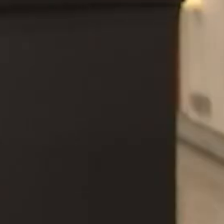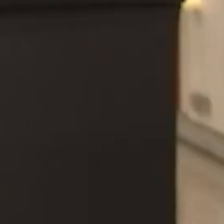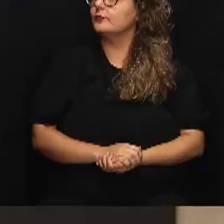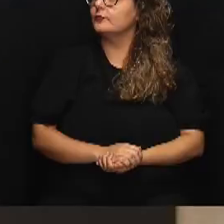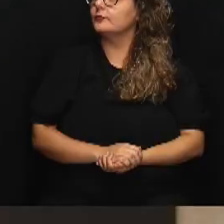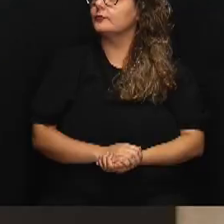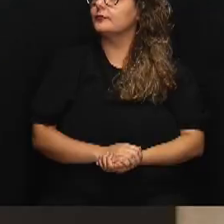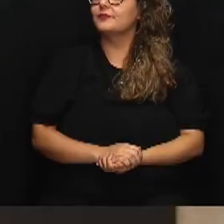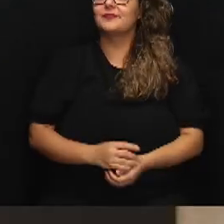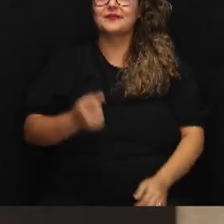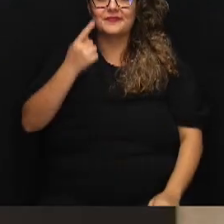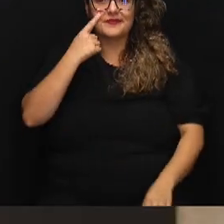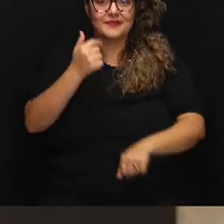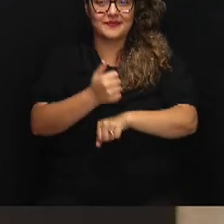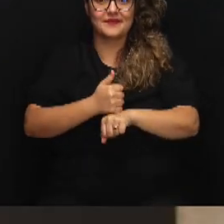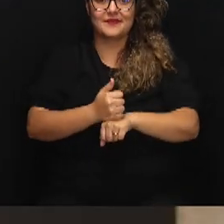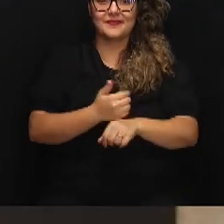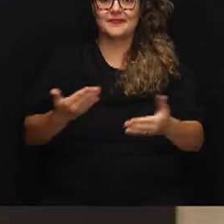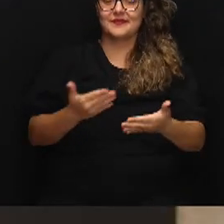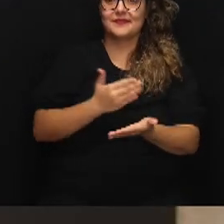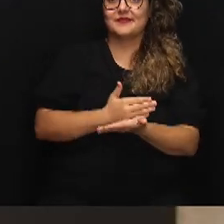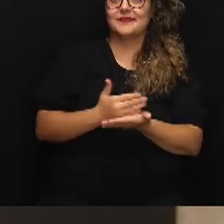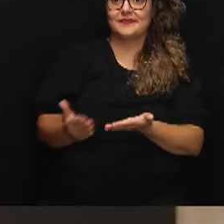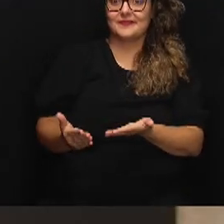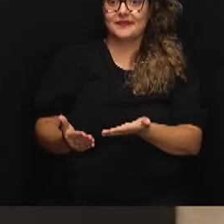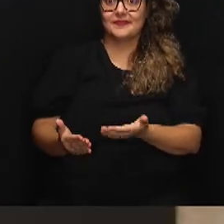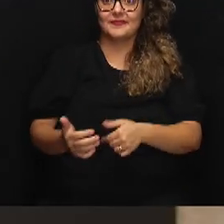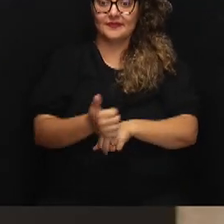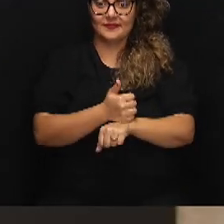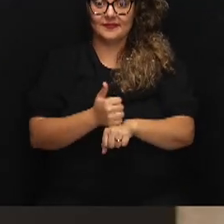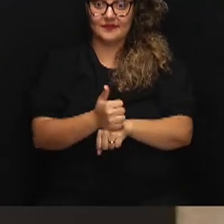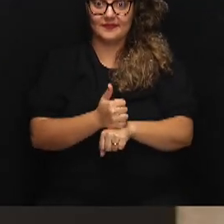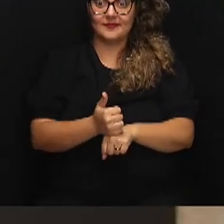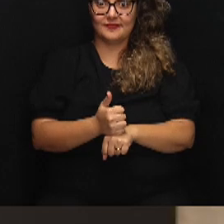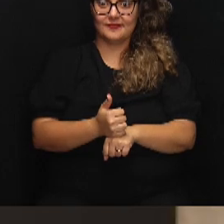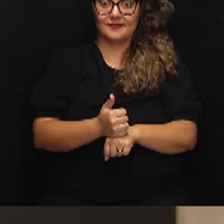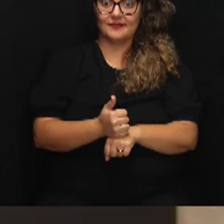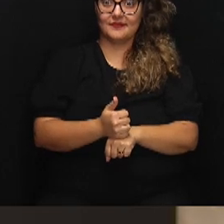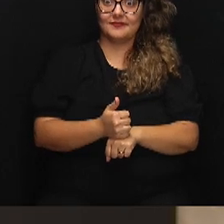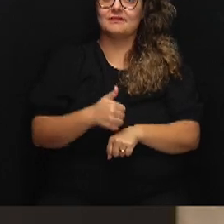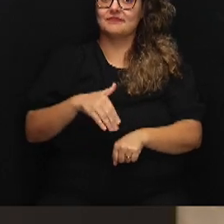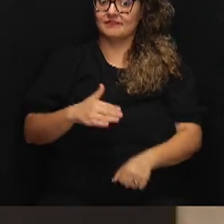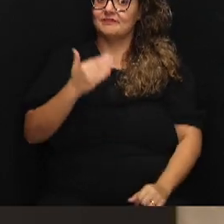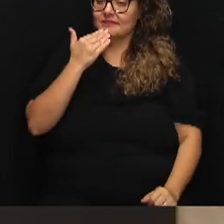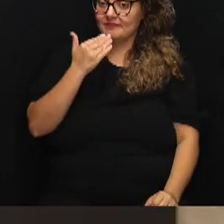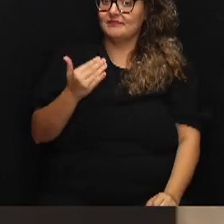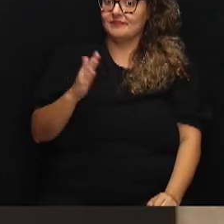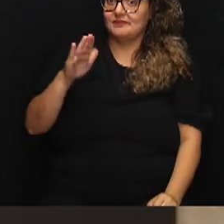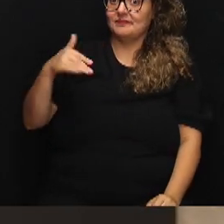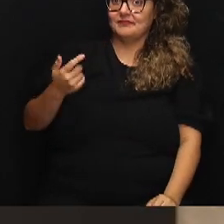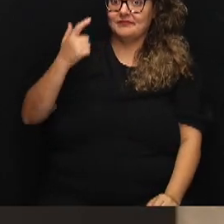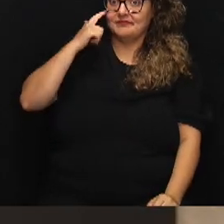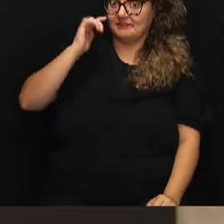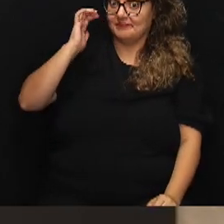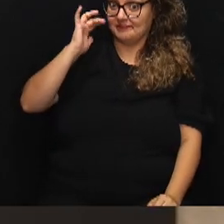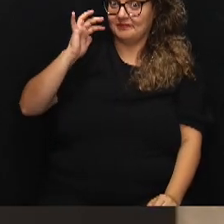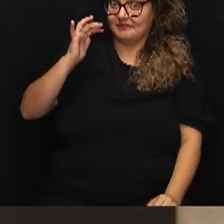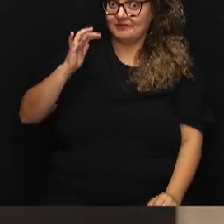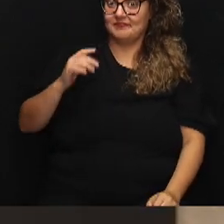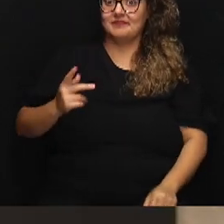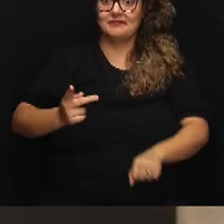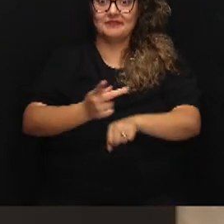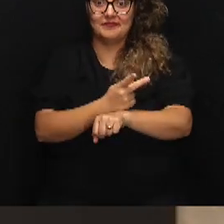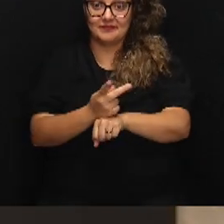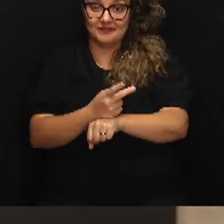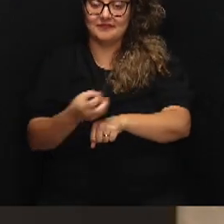Se liga na profissão de hoje, começa com uma das profissões mais requisitadas quando a gente pensa em procurar um